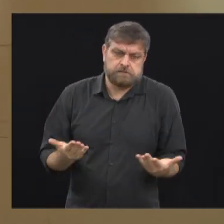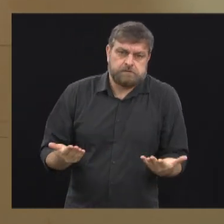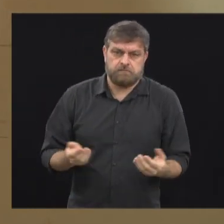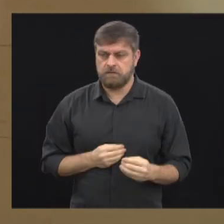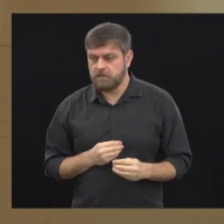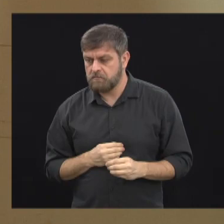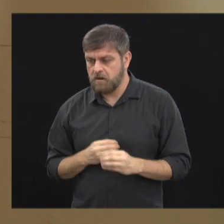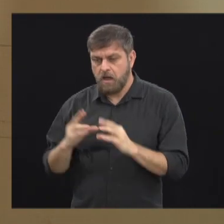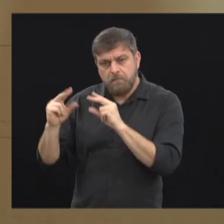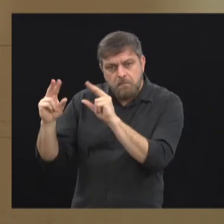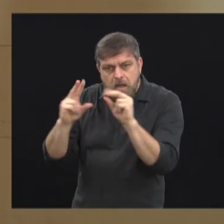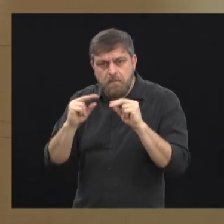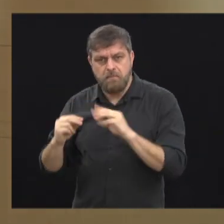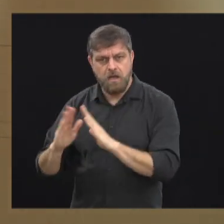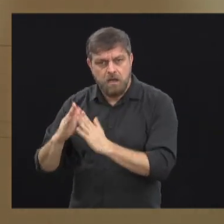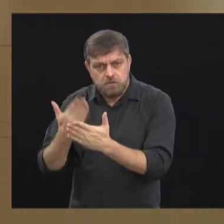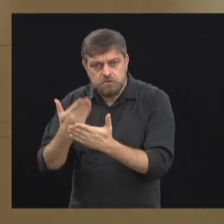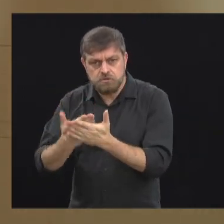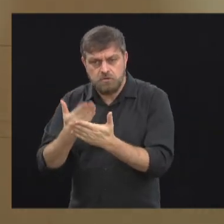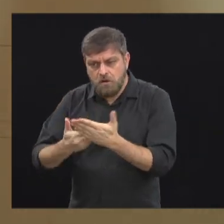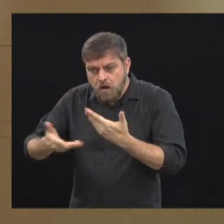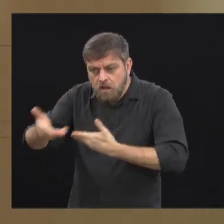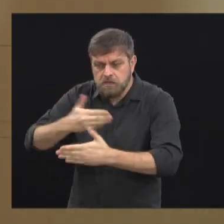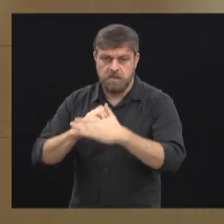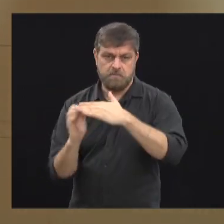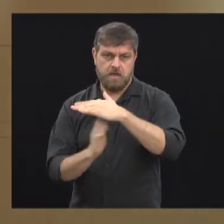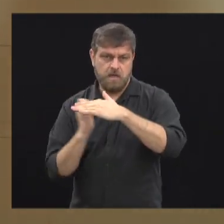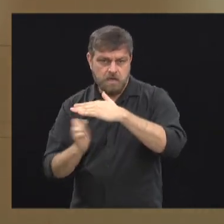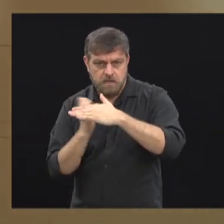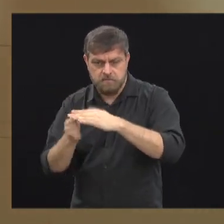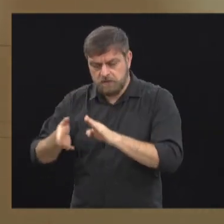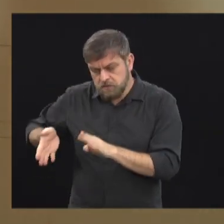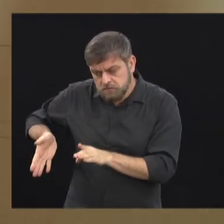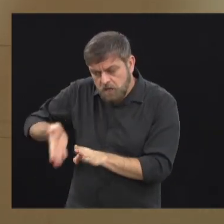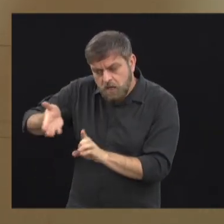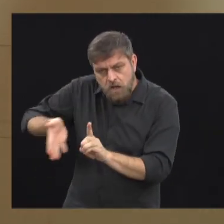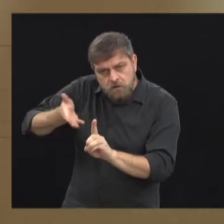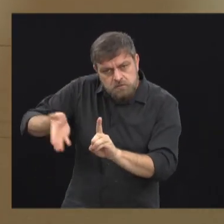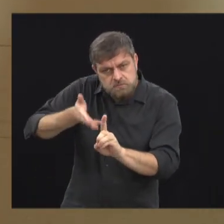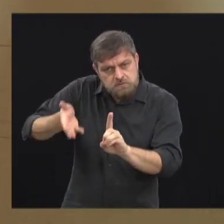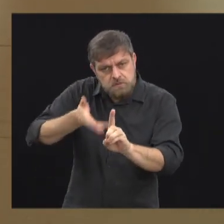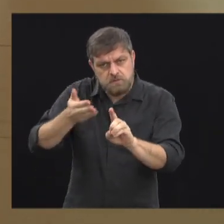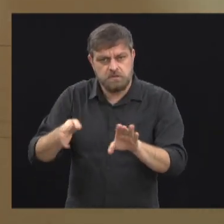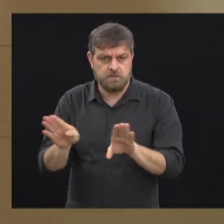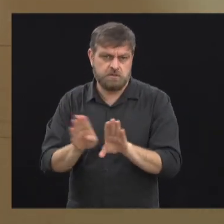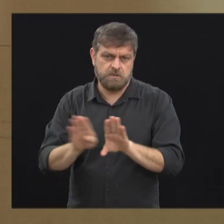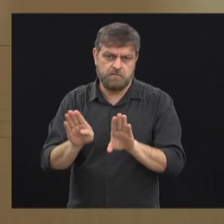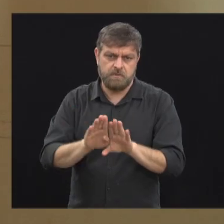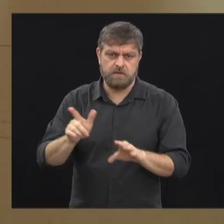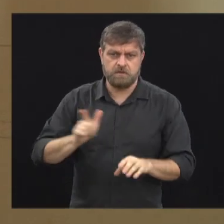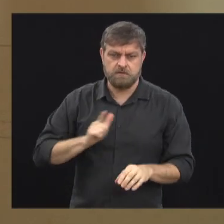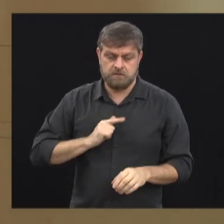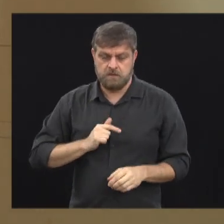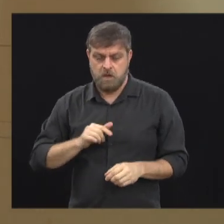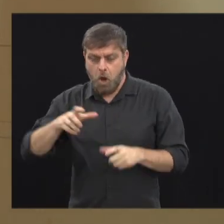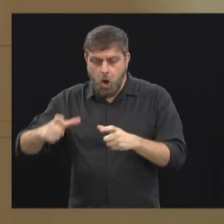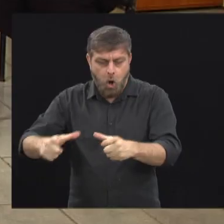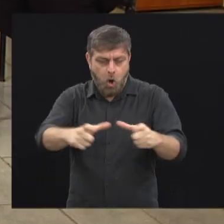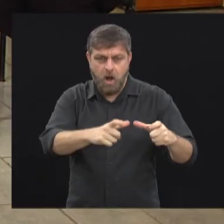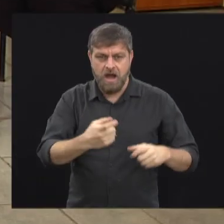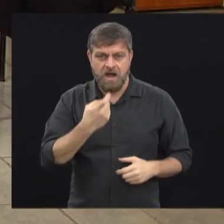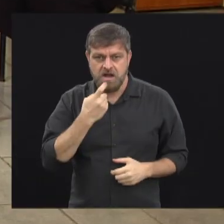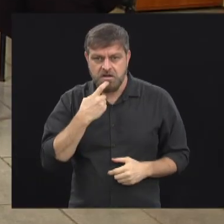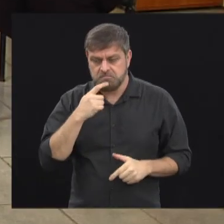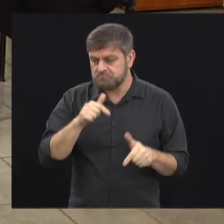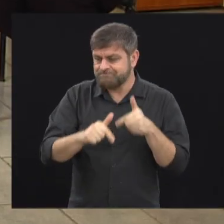boca a boca, vem de escola, vem de própria empresa, vem de algumas outras OSCs daqui de Campinas, que